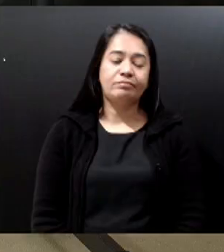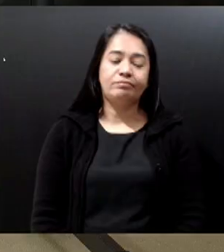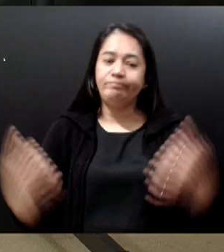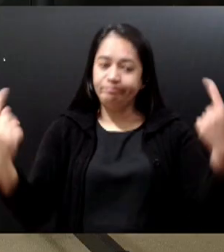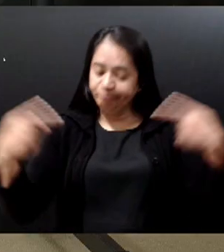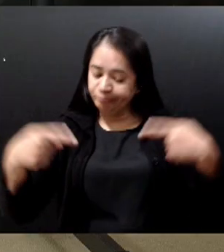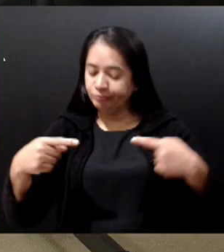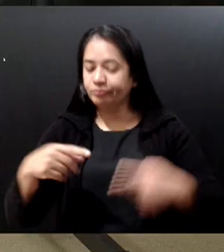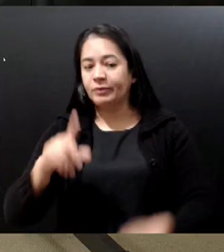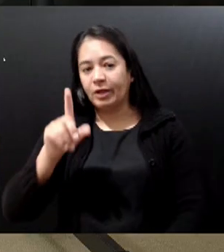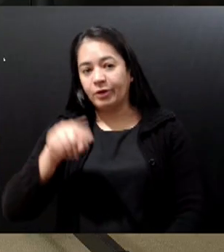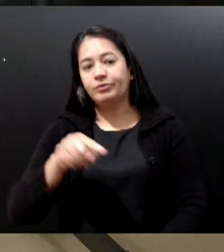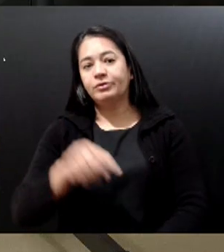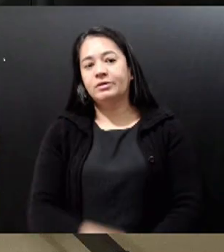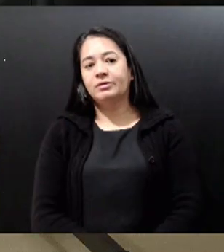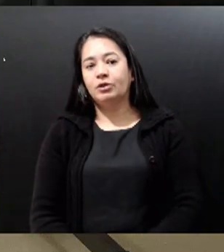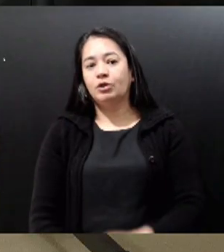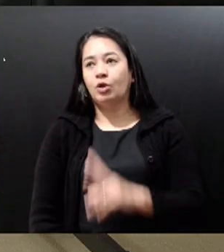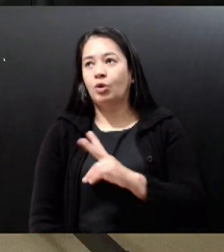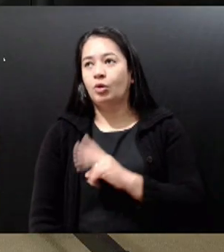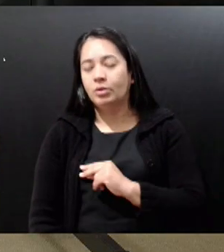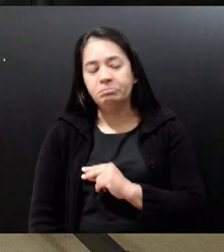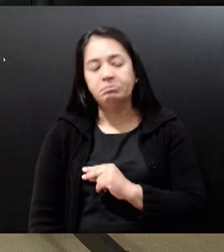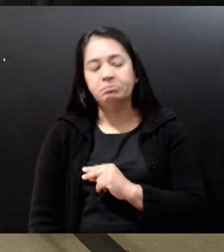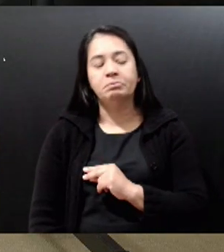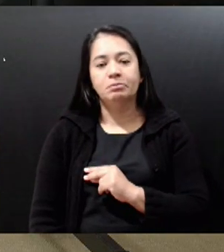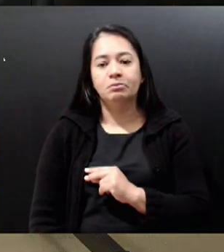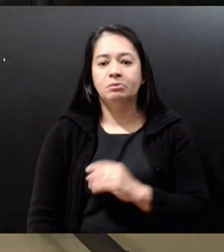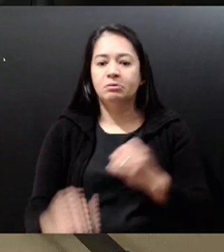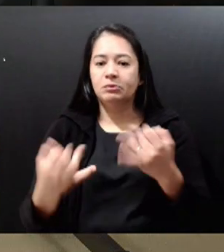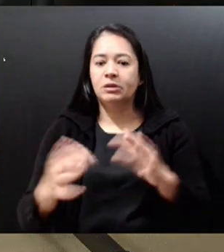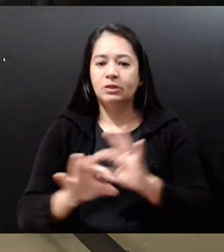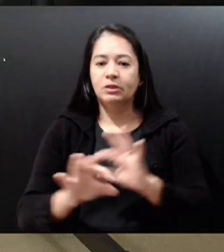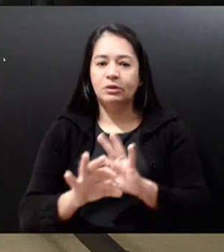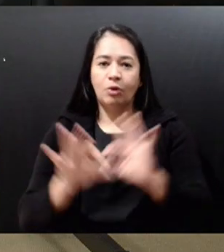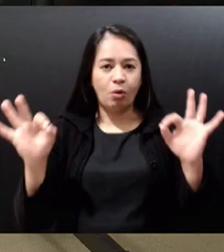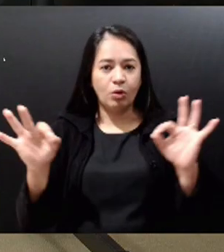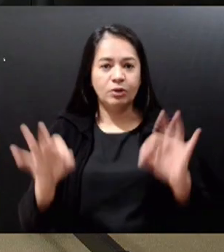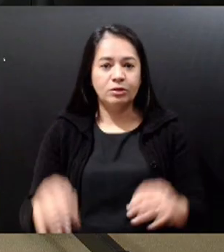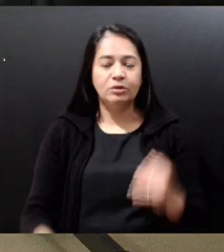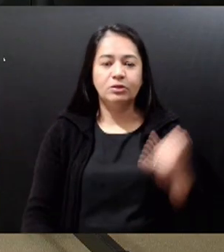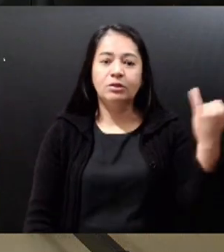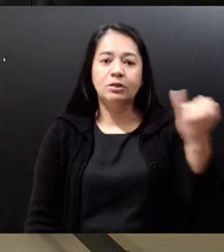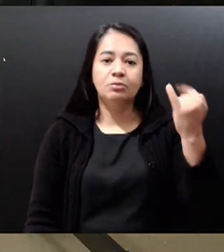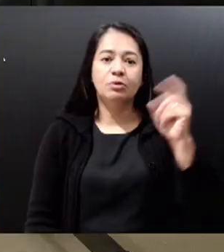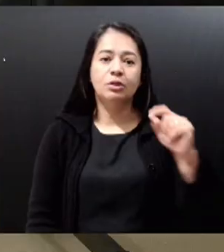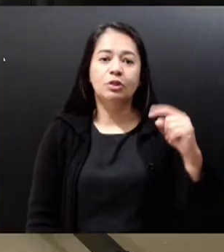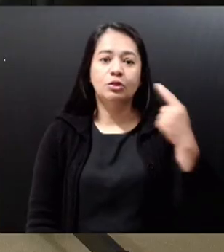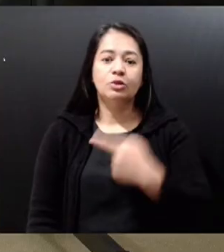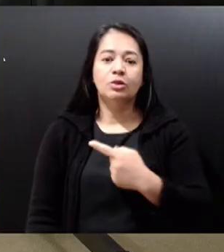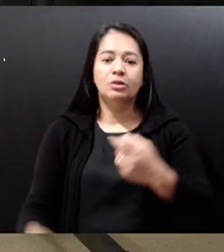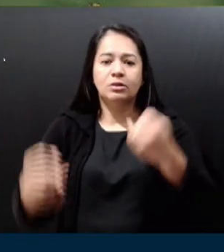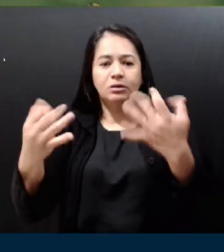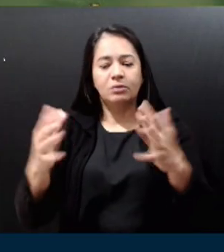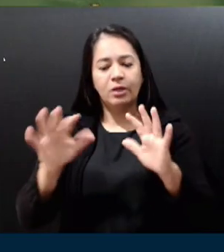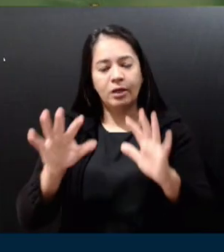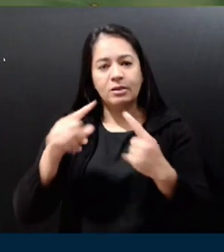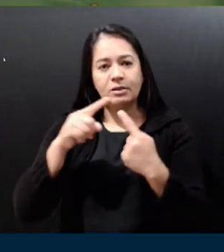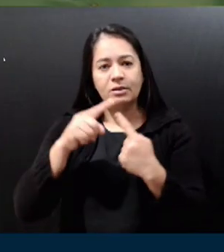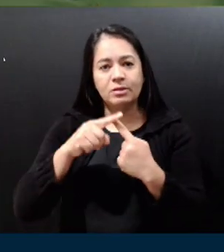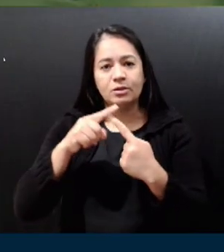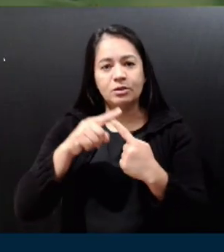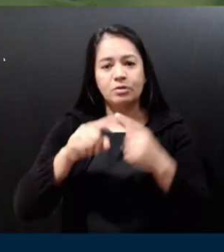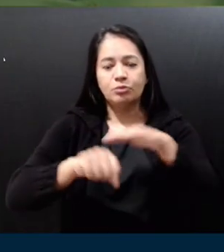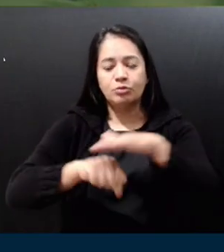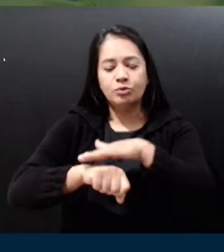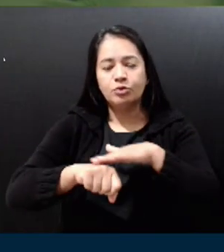Muito bem posicionado aqui. E é importante a gente trazer esse tipo de conversa, né, Marina, porque a gente